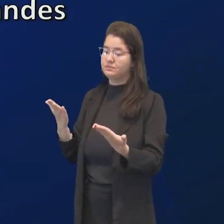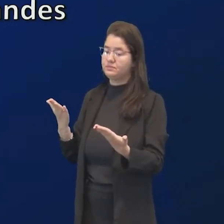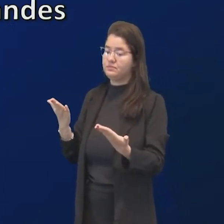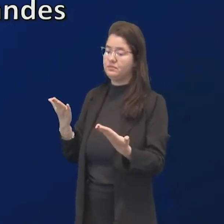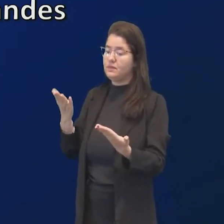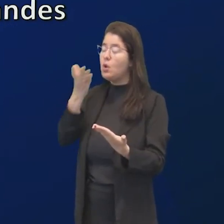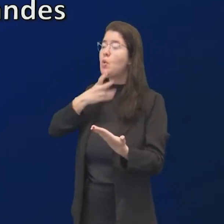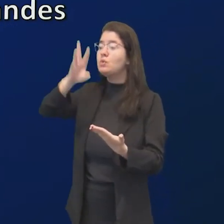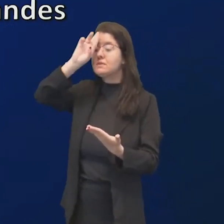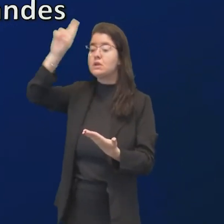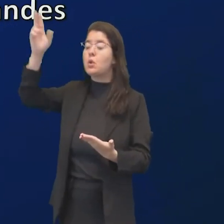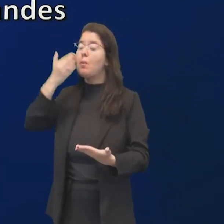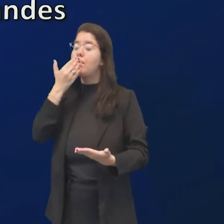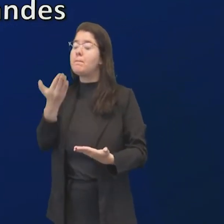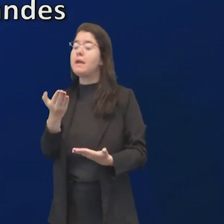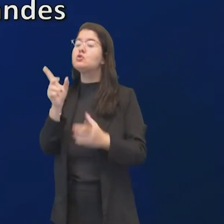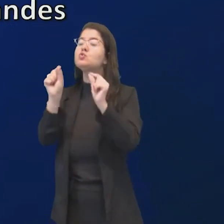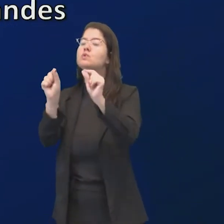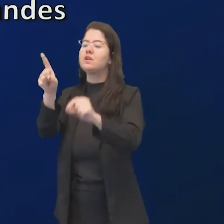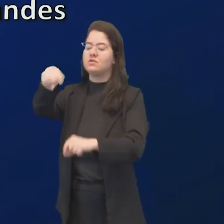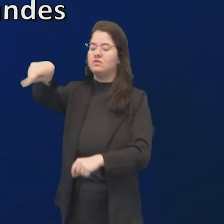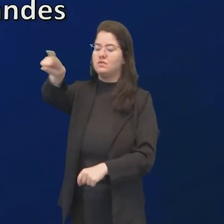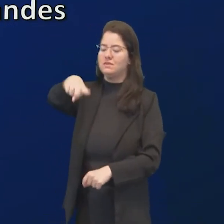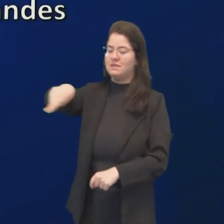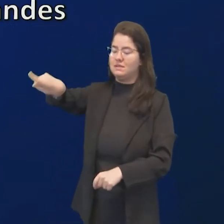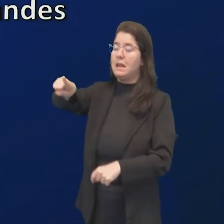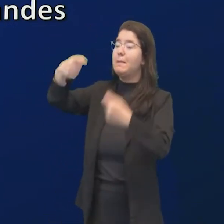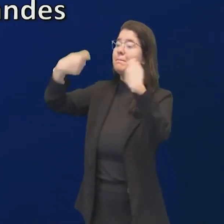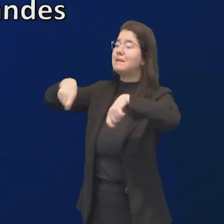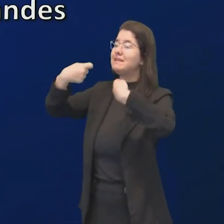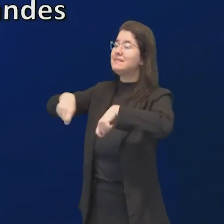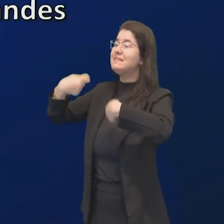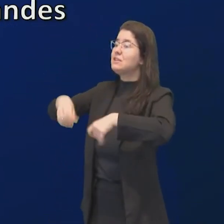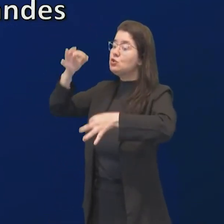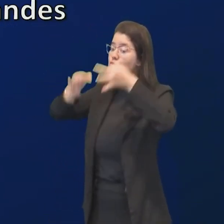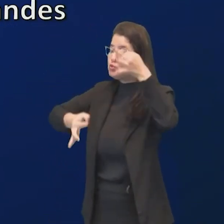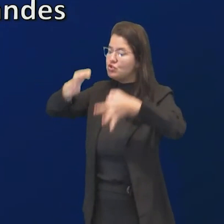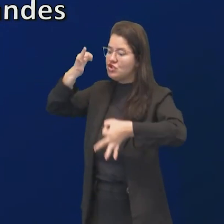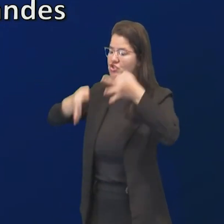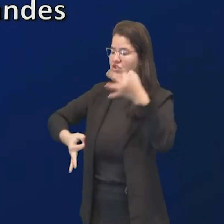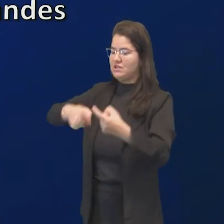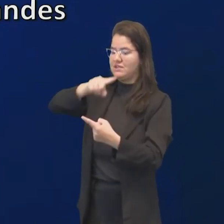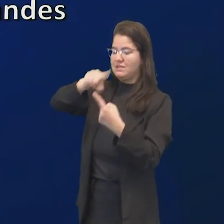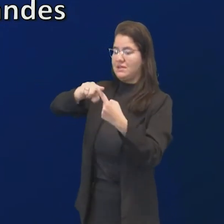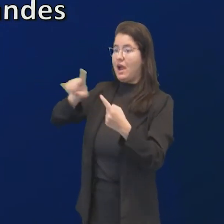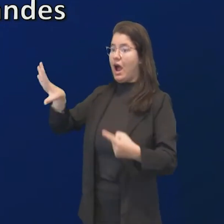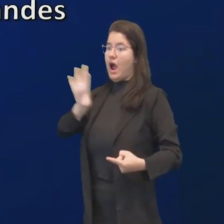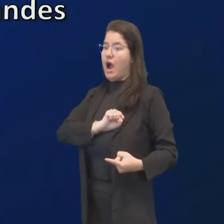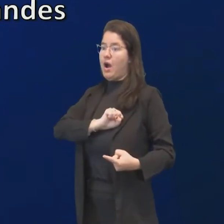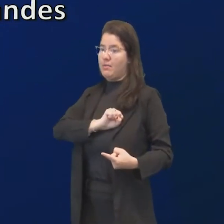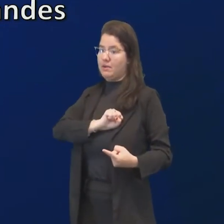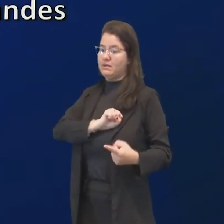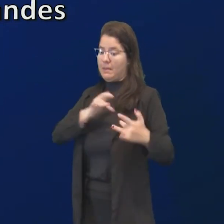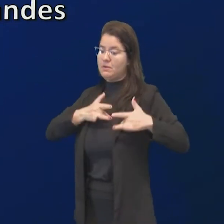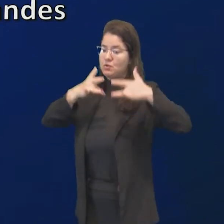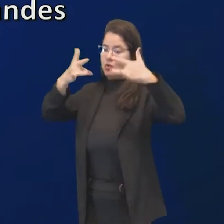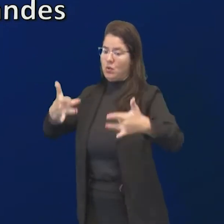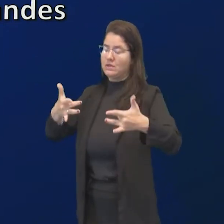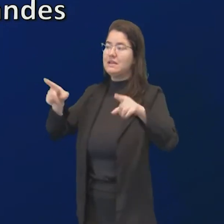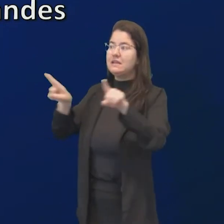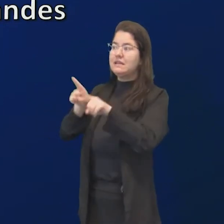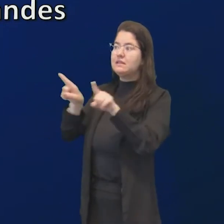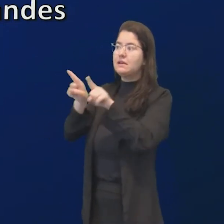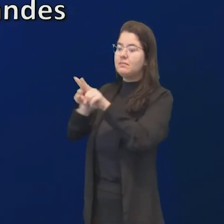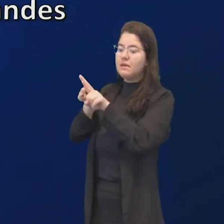que é o que o Senhor pede de ti, que pratiques a justiça, ames a misericórdia e andes humildemente